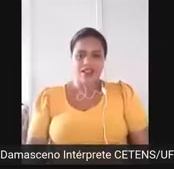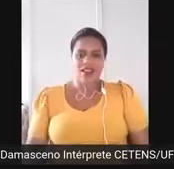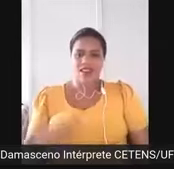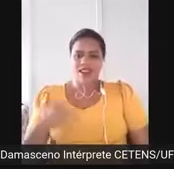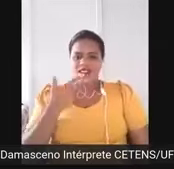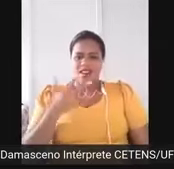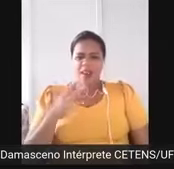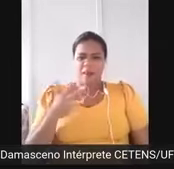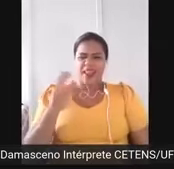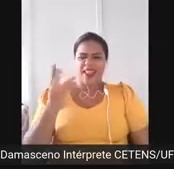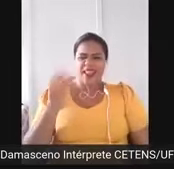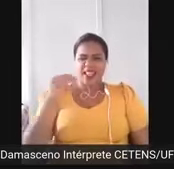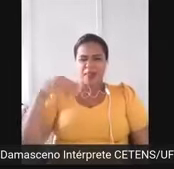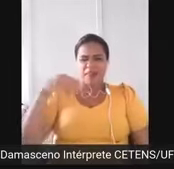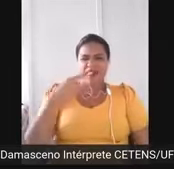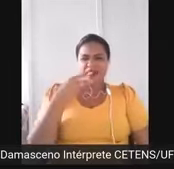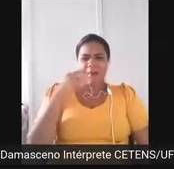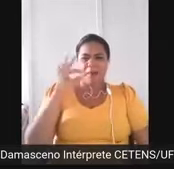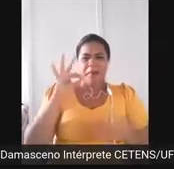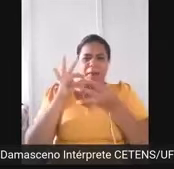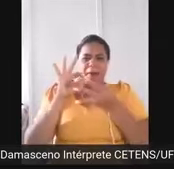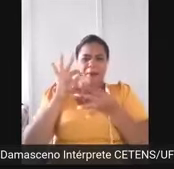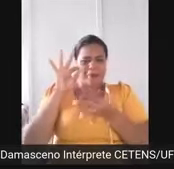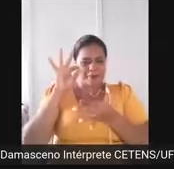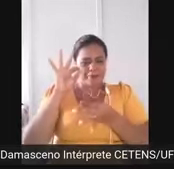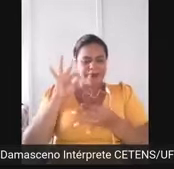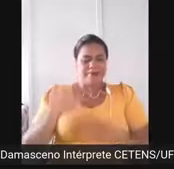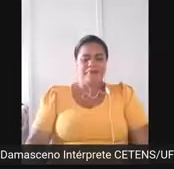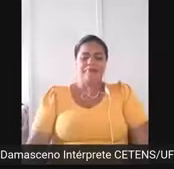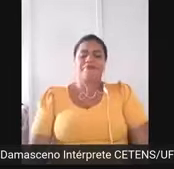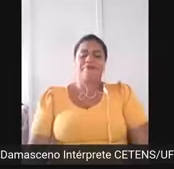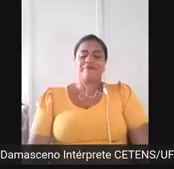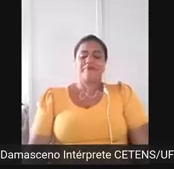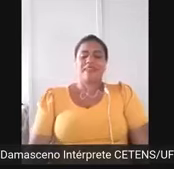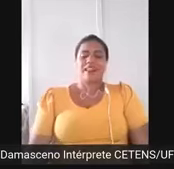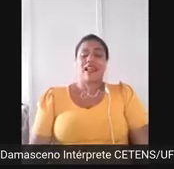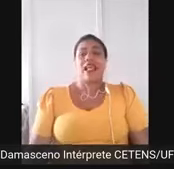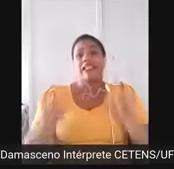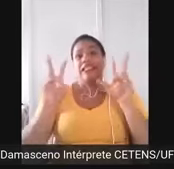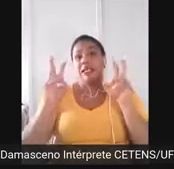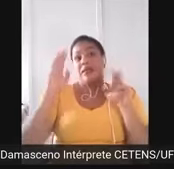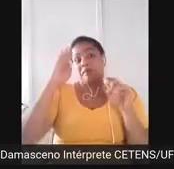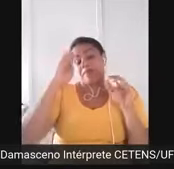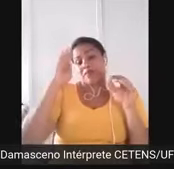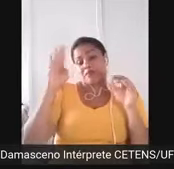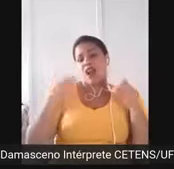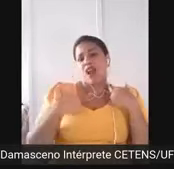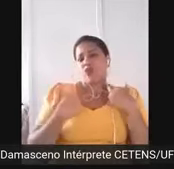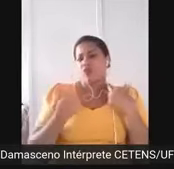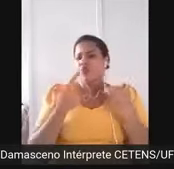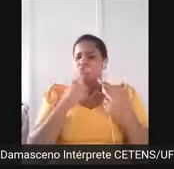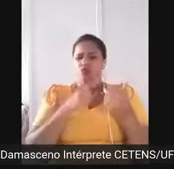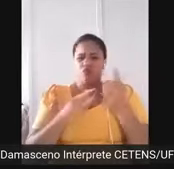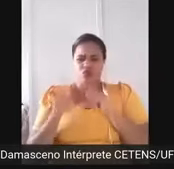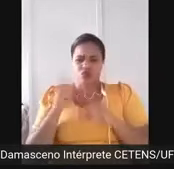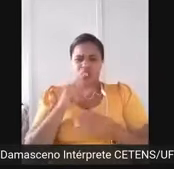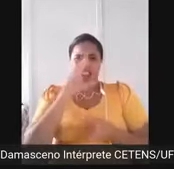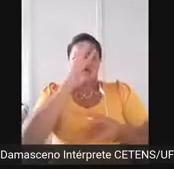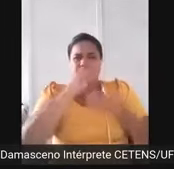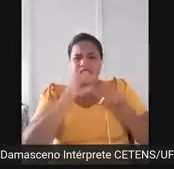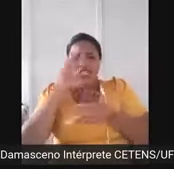hora, né, mais de meia hora, na verdade, e eu creio que dentro da temática principal eu consegui resumir bastante a minha